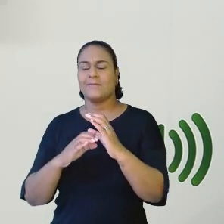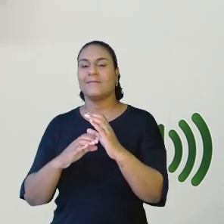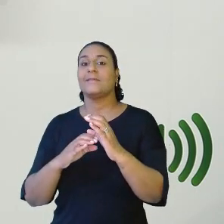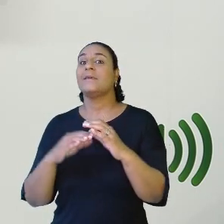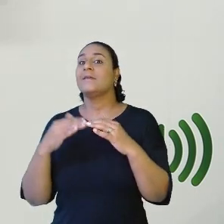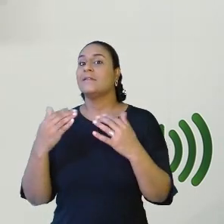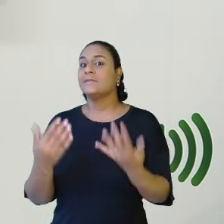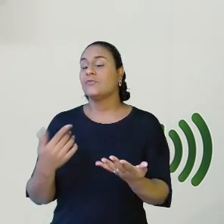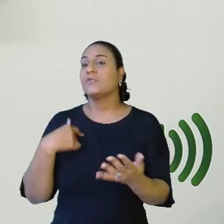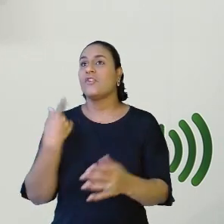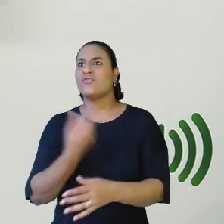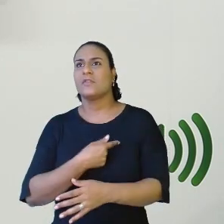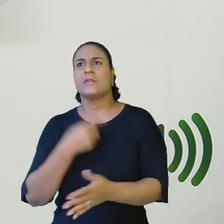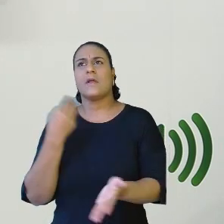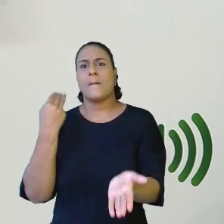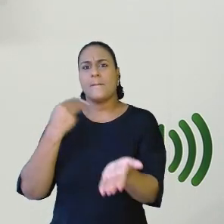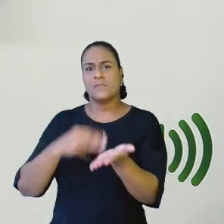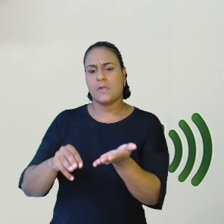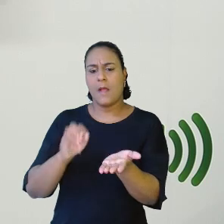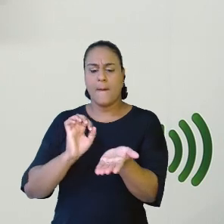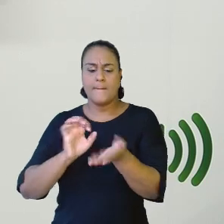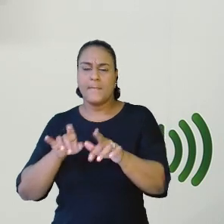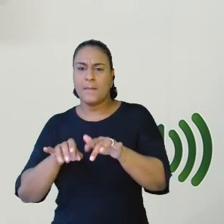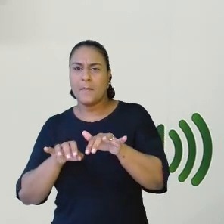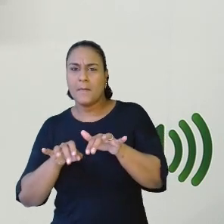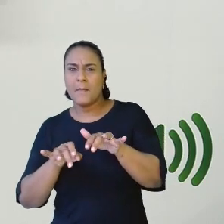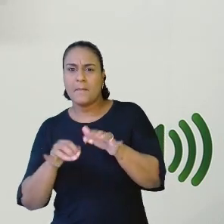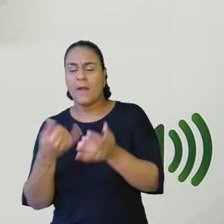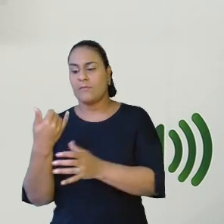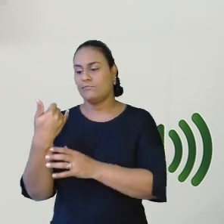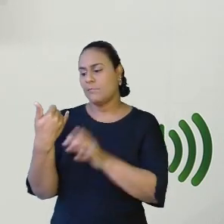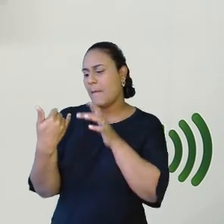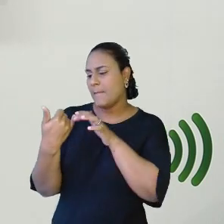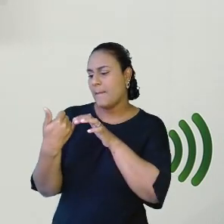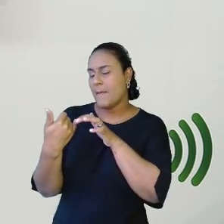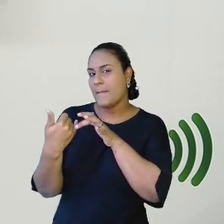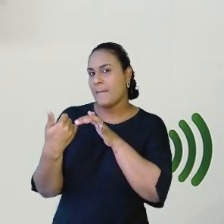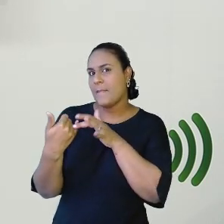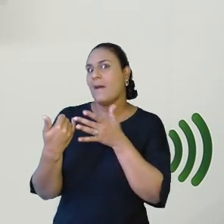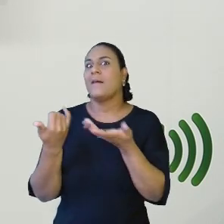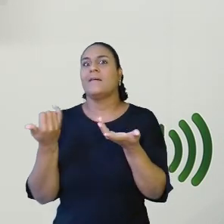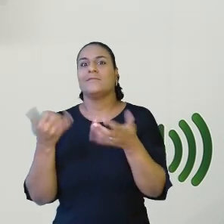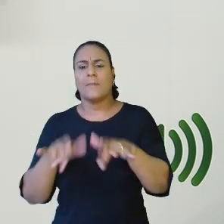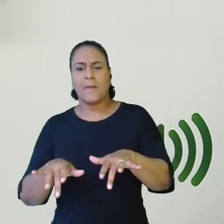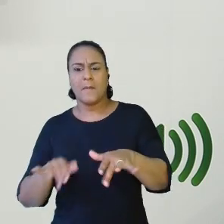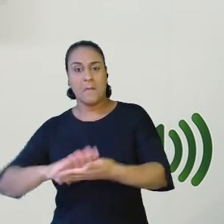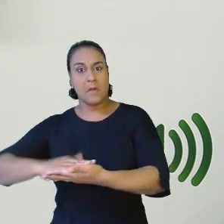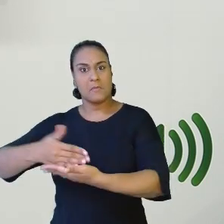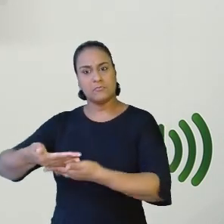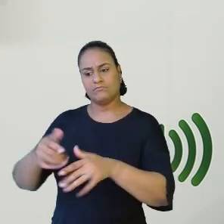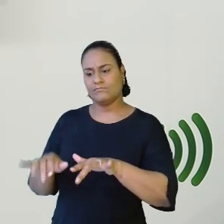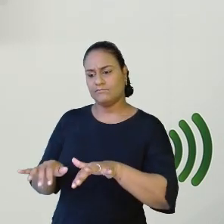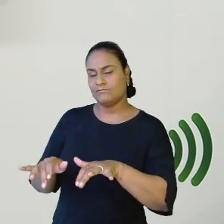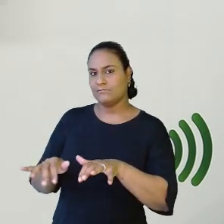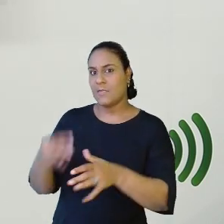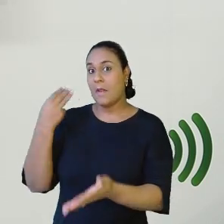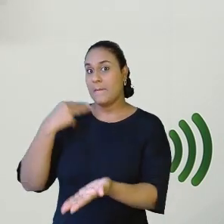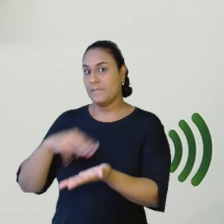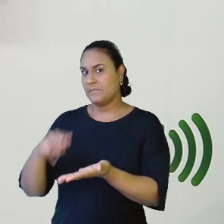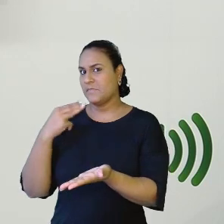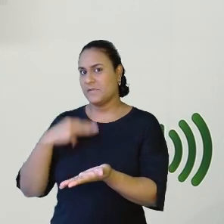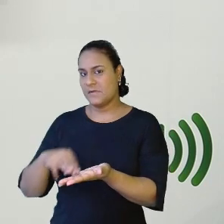aí uma mensagem, por mensagens instantâneas, quando estão trabalhando no celular de vocês, quando estão passando uma mensagem para